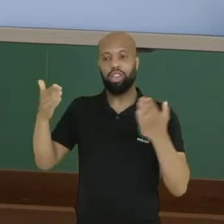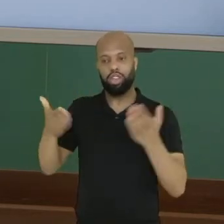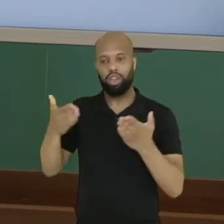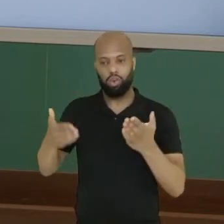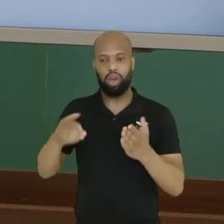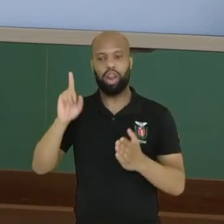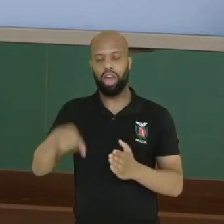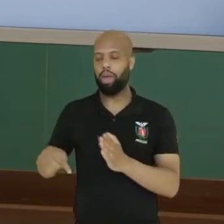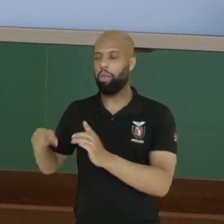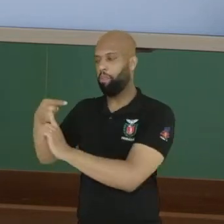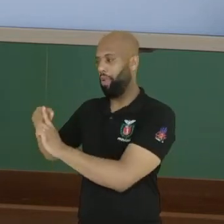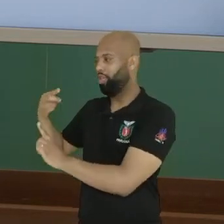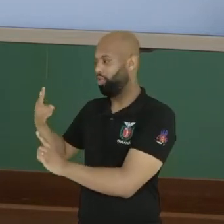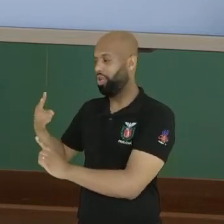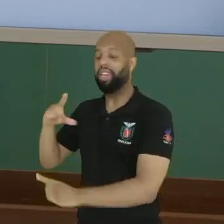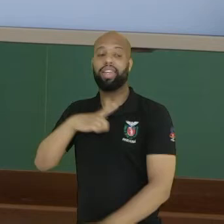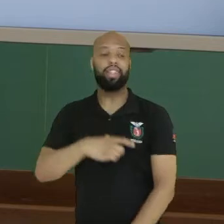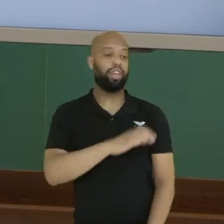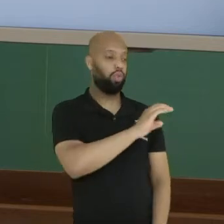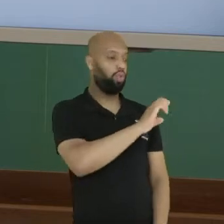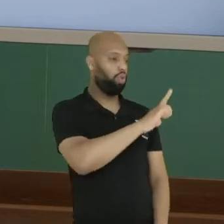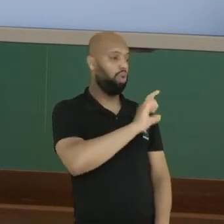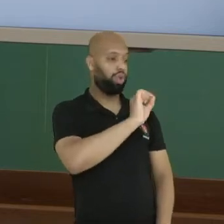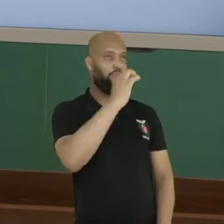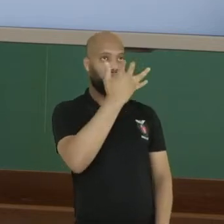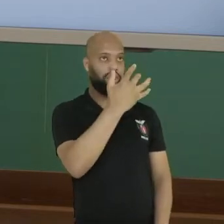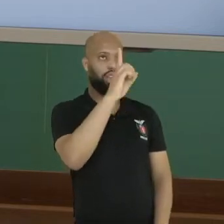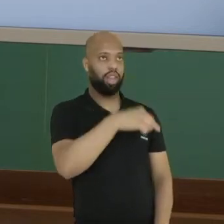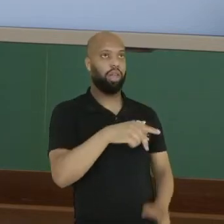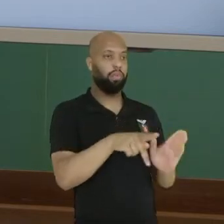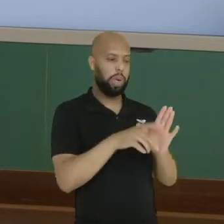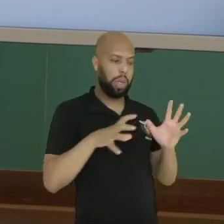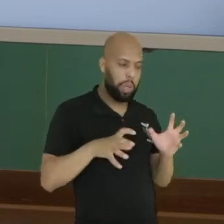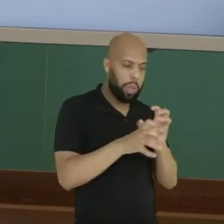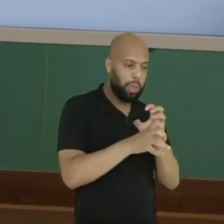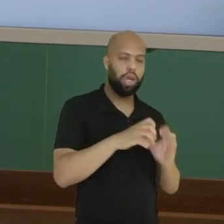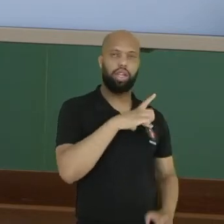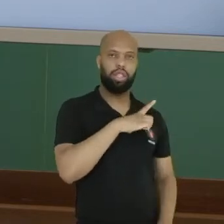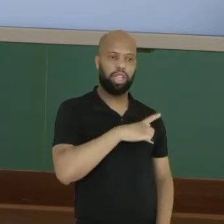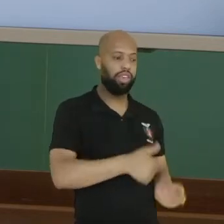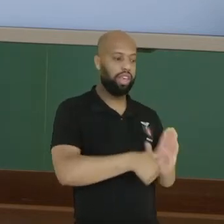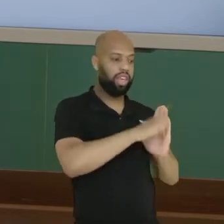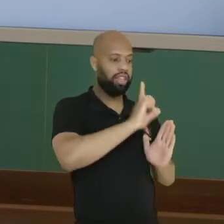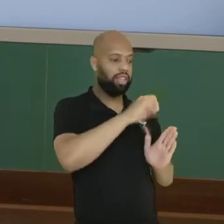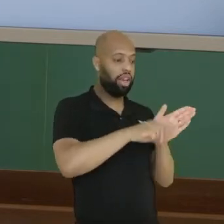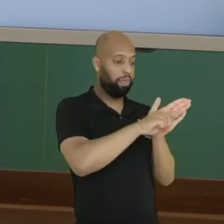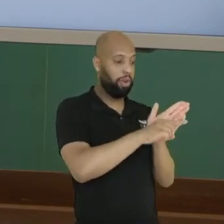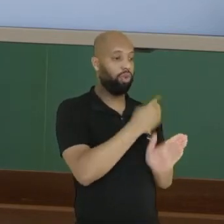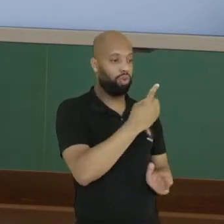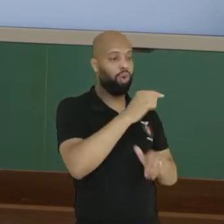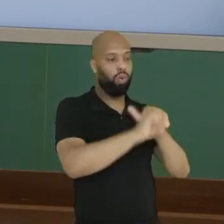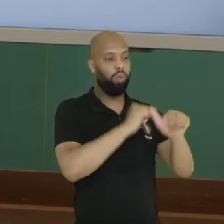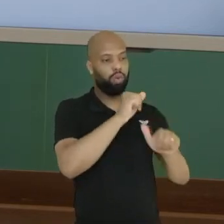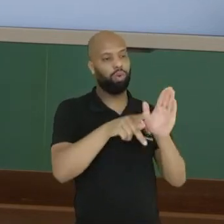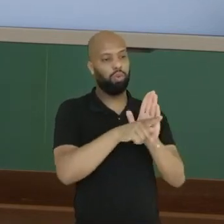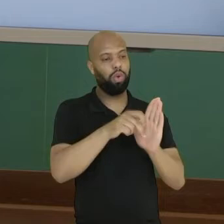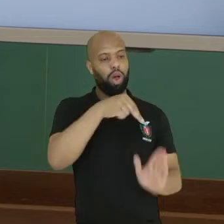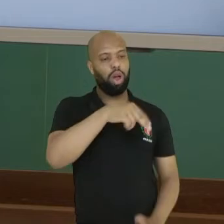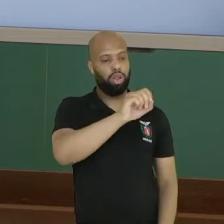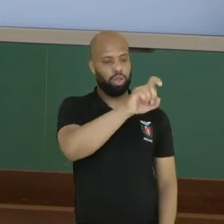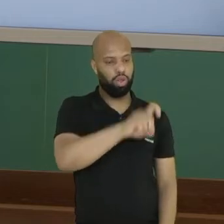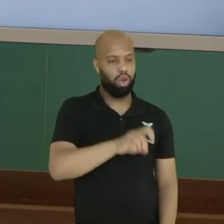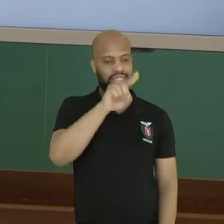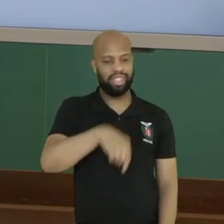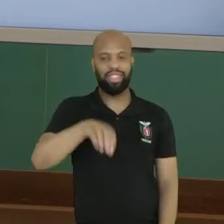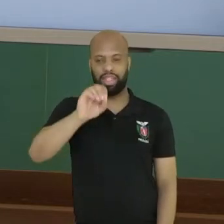2. E o cloro, aqui, ele sofreu o processo de oxidação, saiu de menos 1 e foi para o NOx